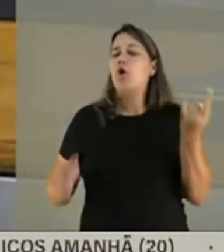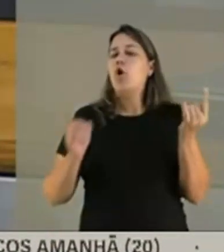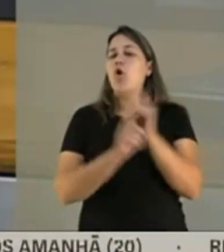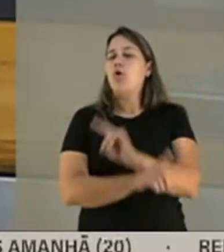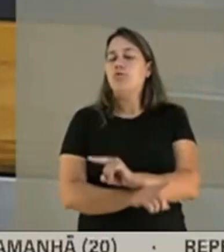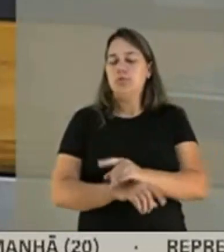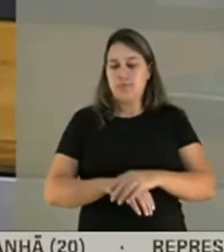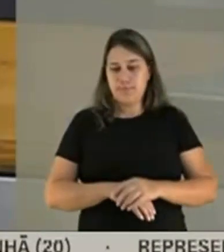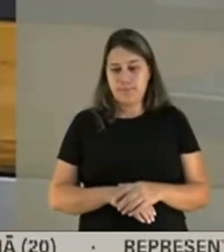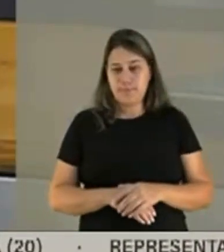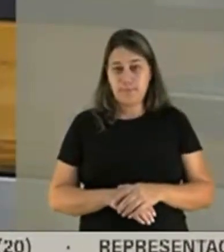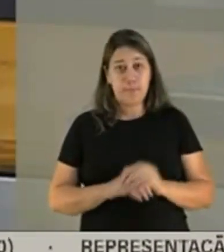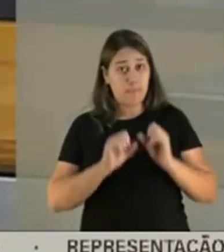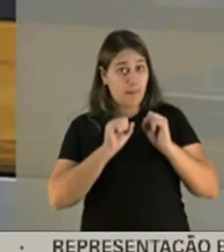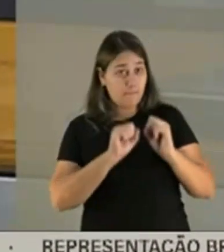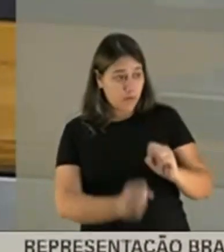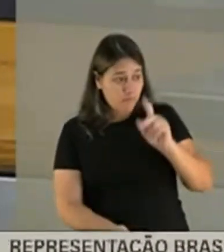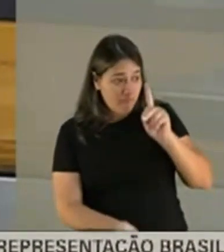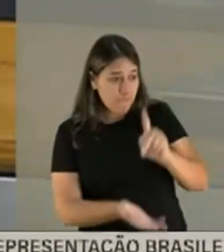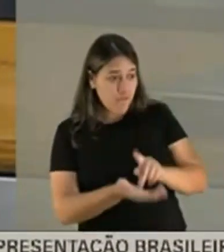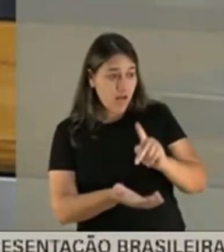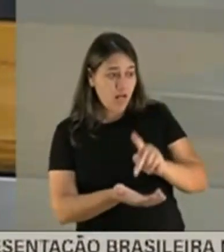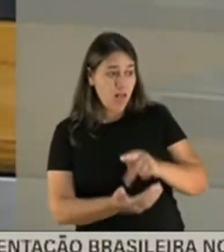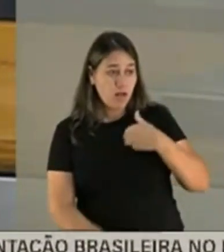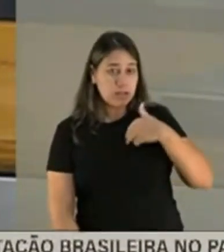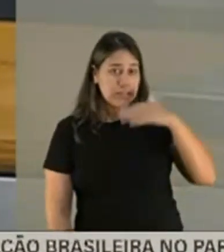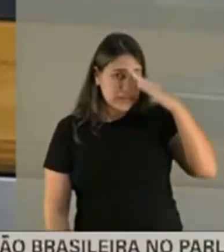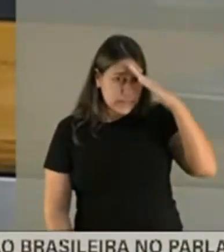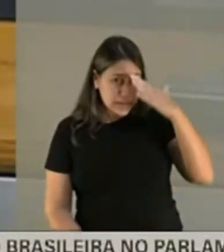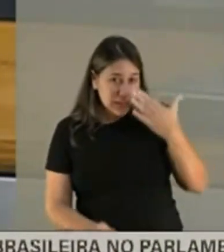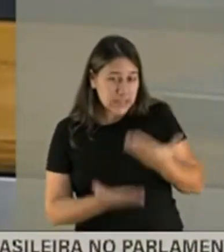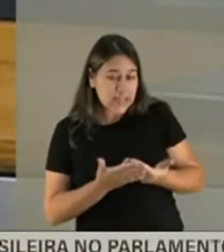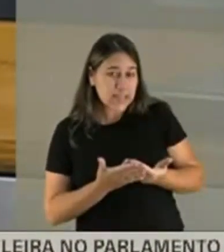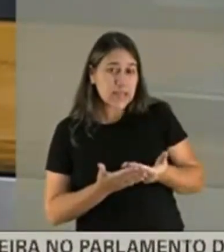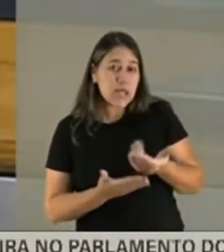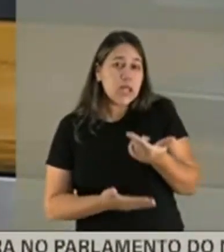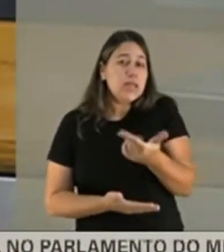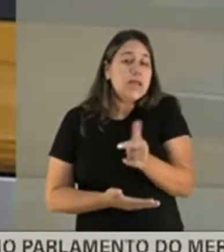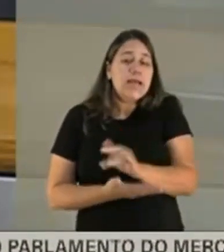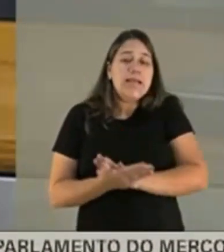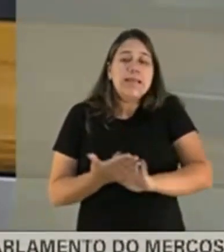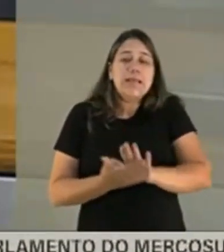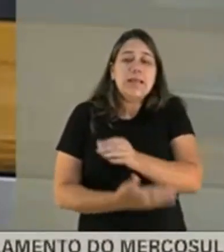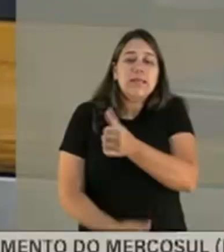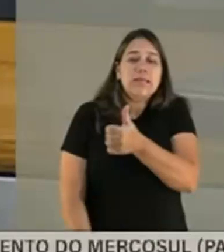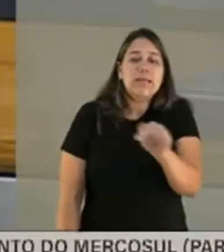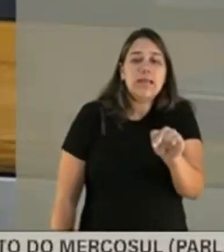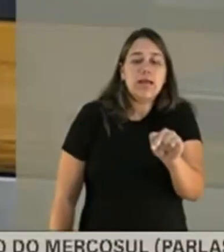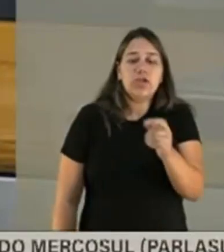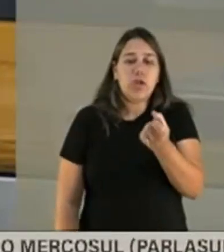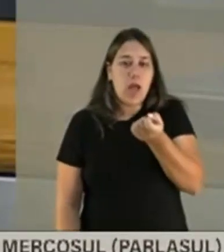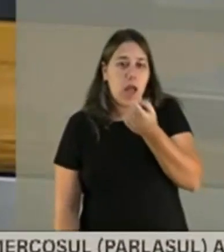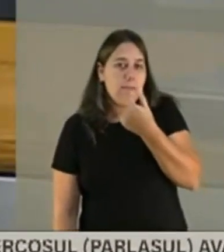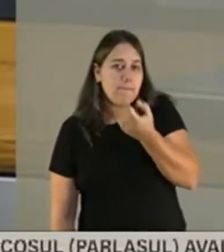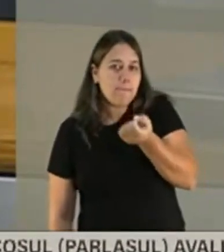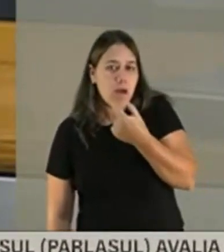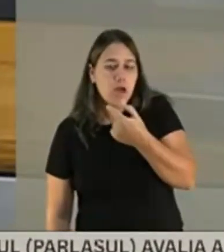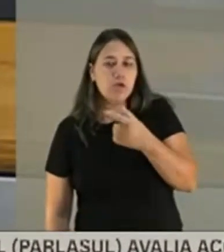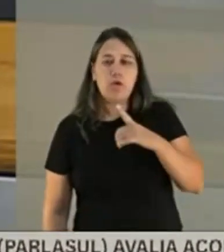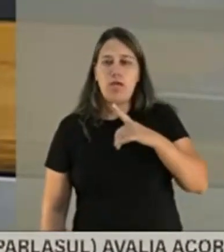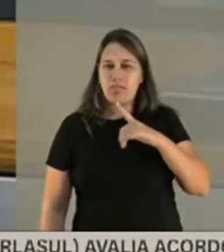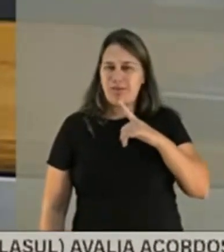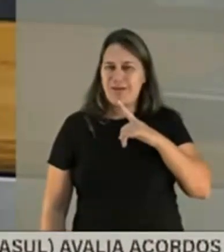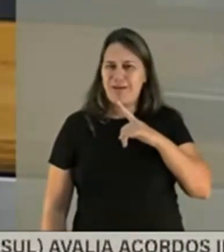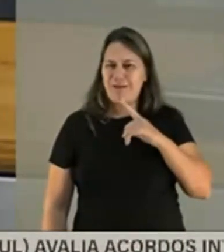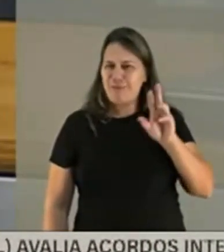contrárias? Podemos afirmar com certeza absoluta que nenhuma dessas 17 drogas tem